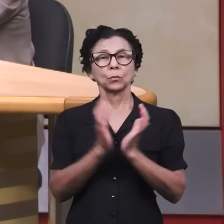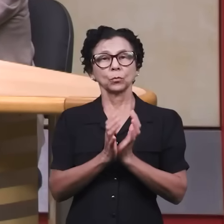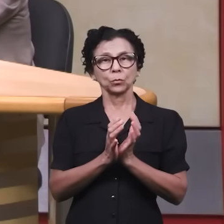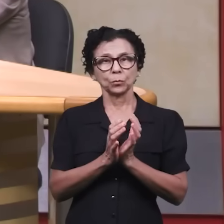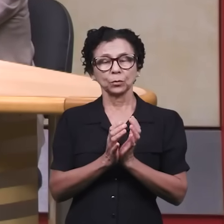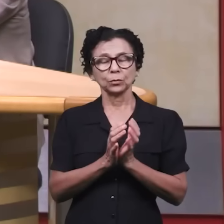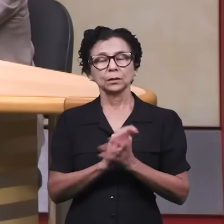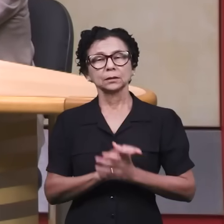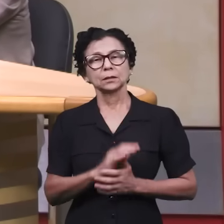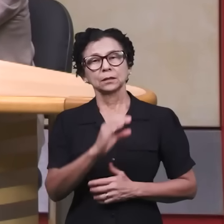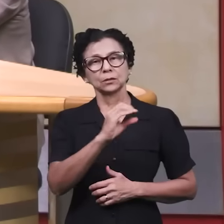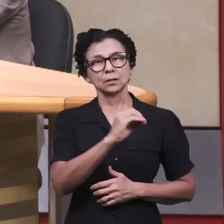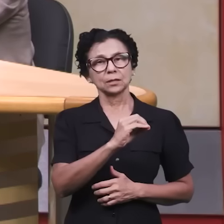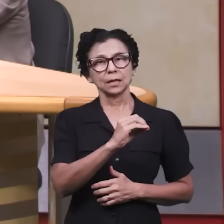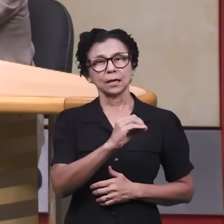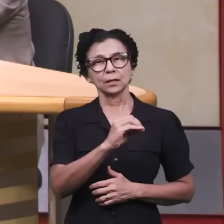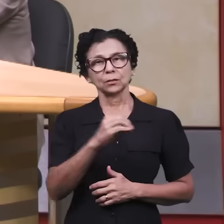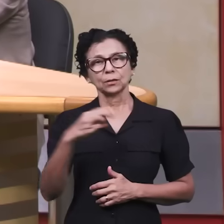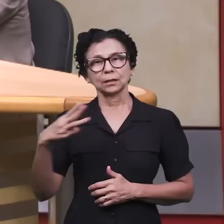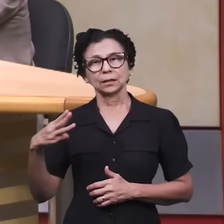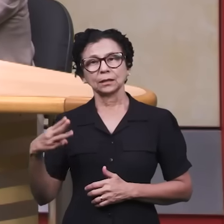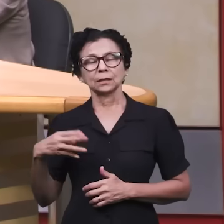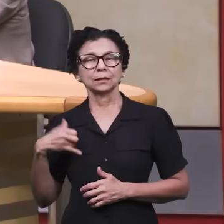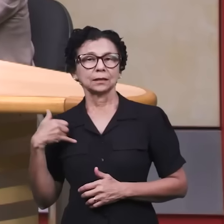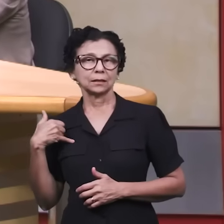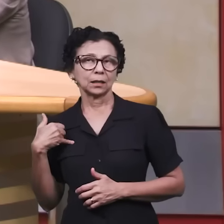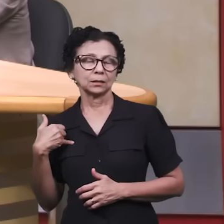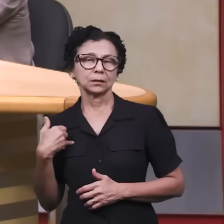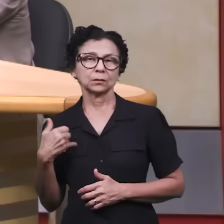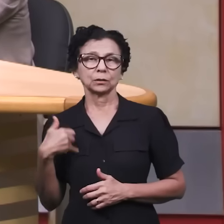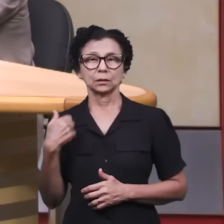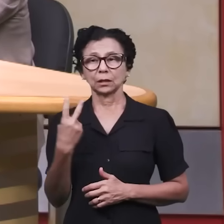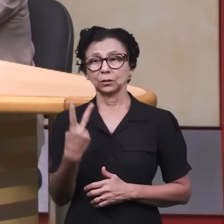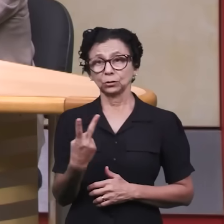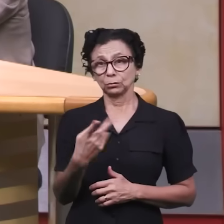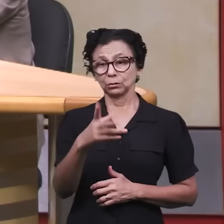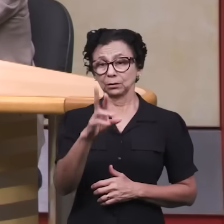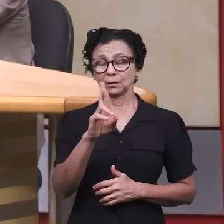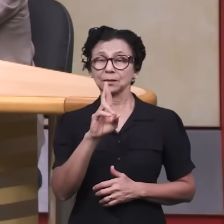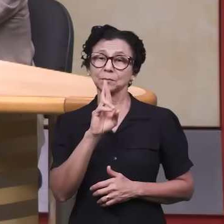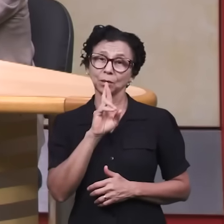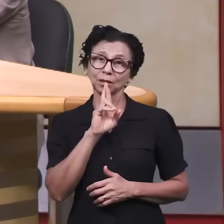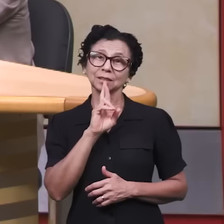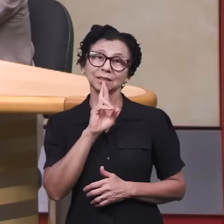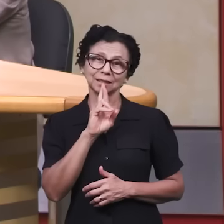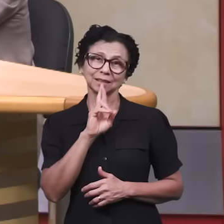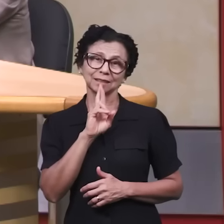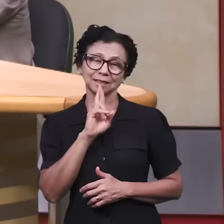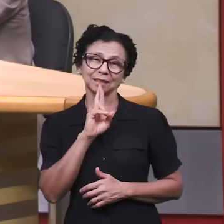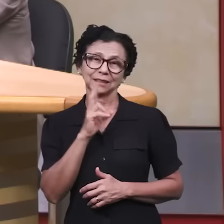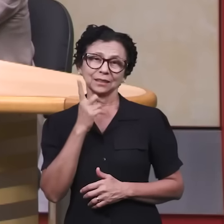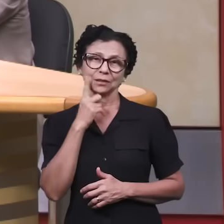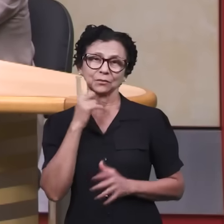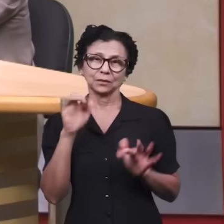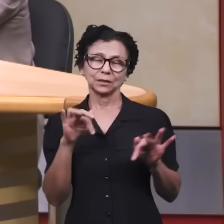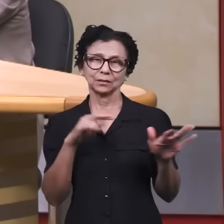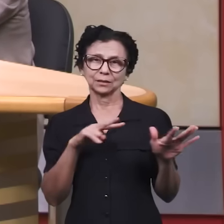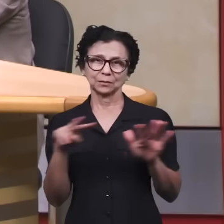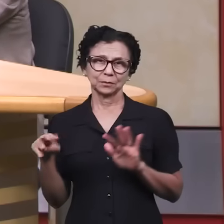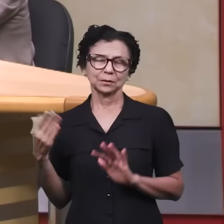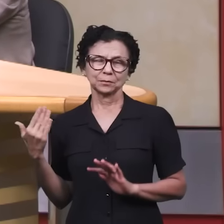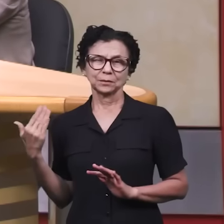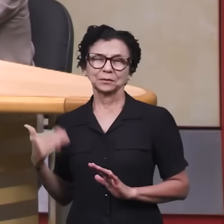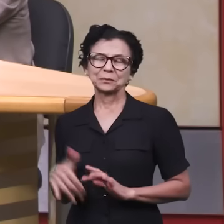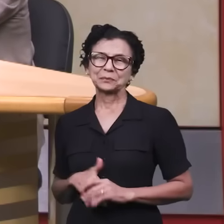de crianças na igreja que é de 0 a 3 anos de idade. Então, crianças de 2 aninhos de idade dando respostas. Esse final de semana